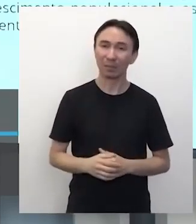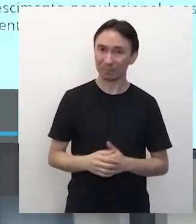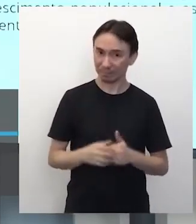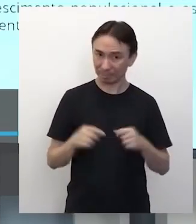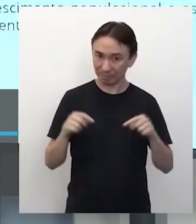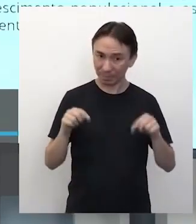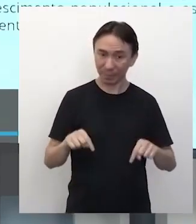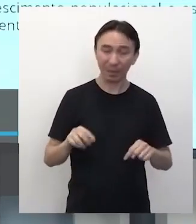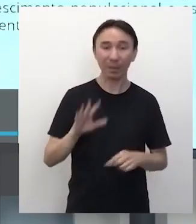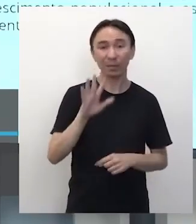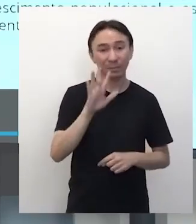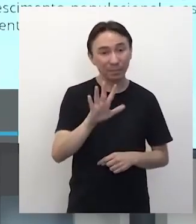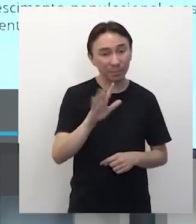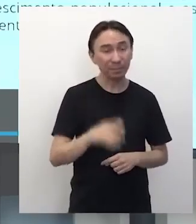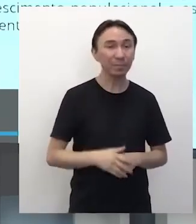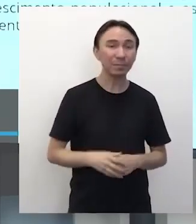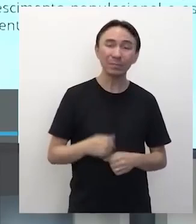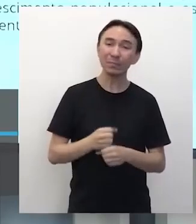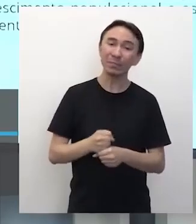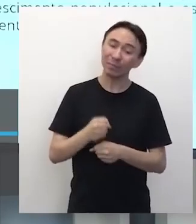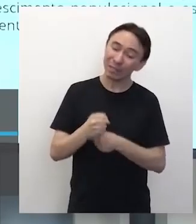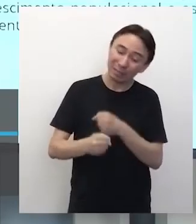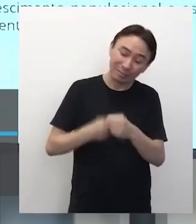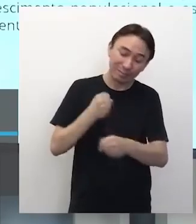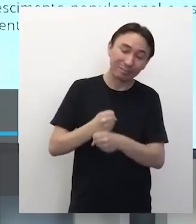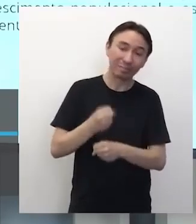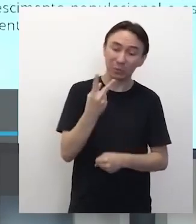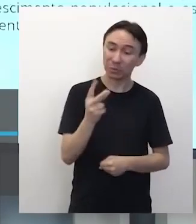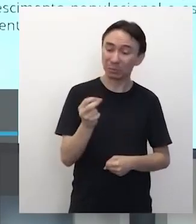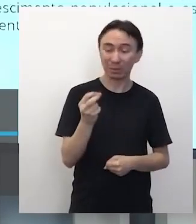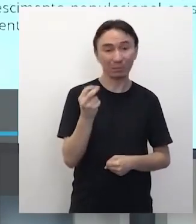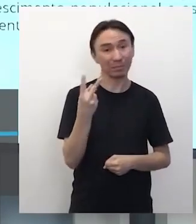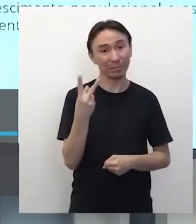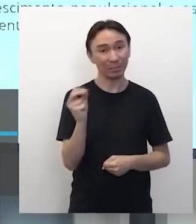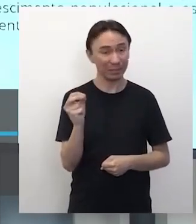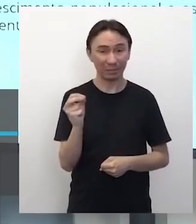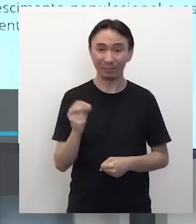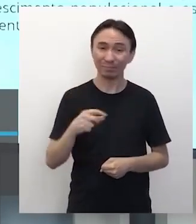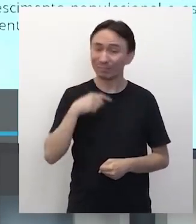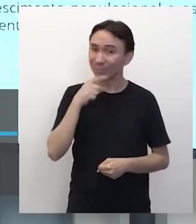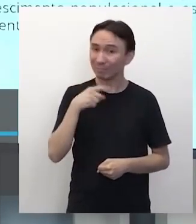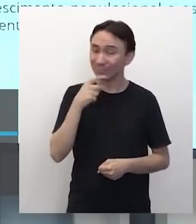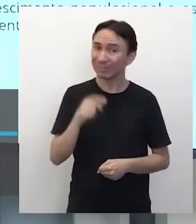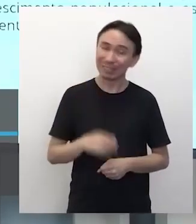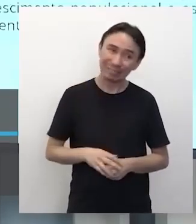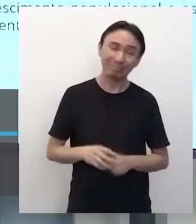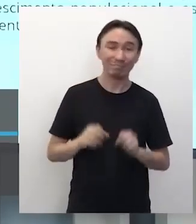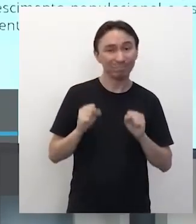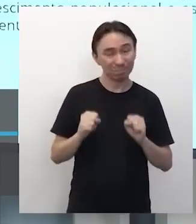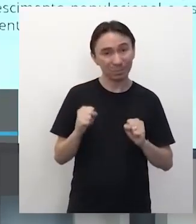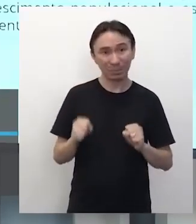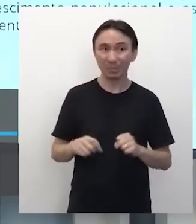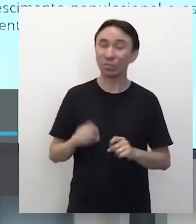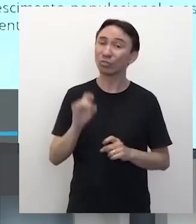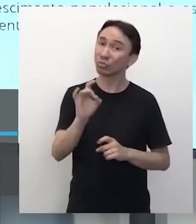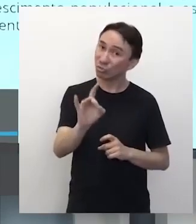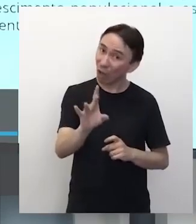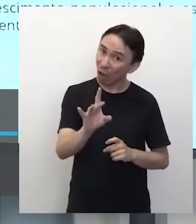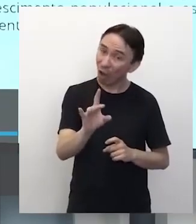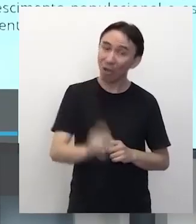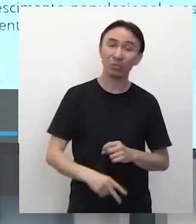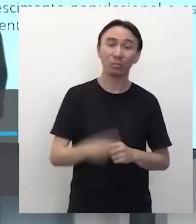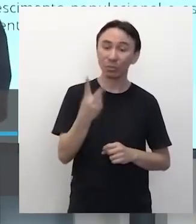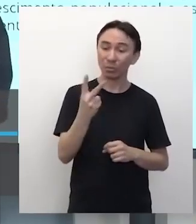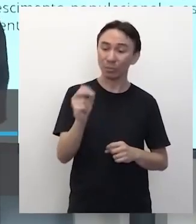Brasil, mas que deveria ter em 2020, mas provavelmente, né, vai ser adiado aí para 2022, né, por causa dessa questão da